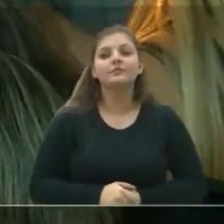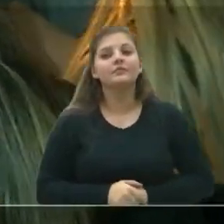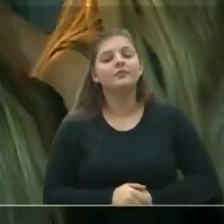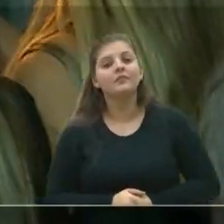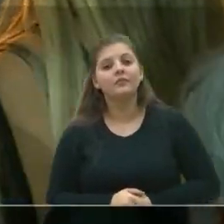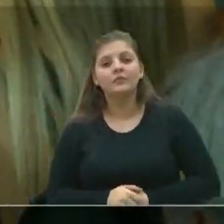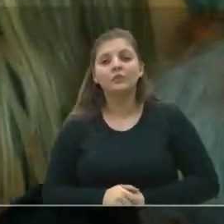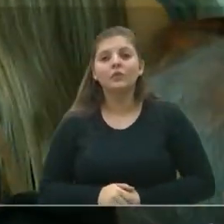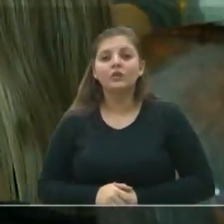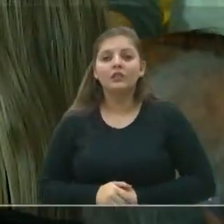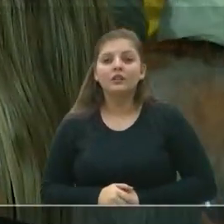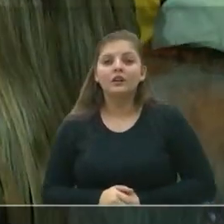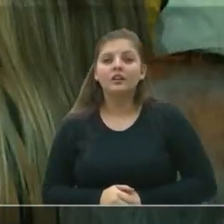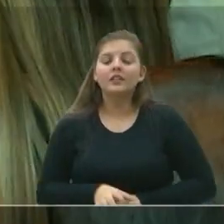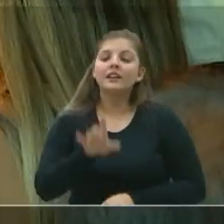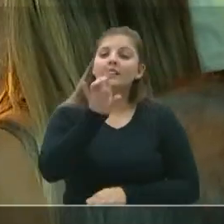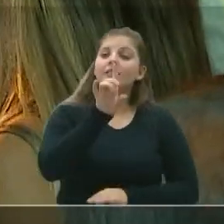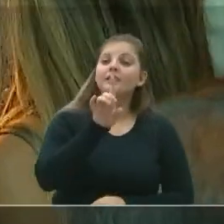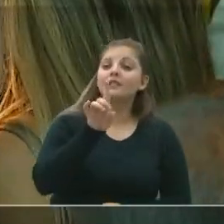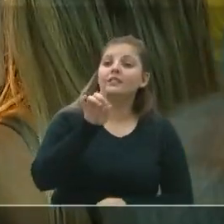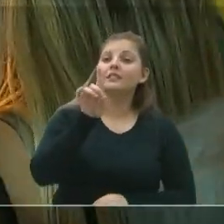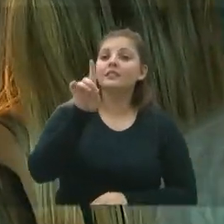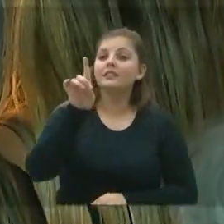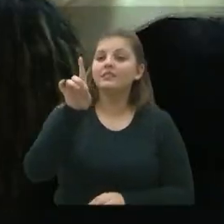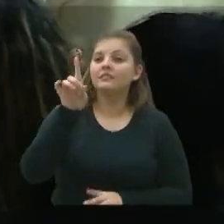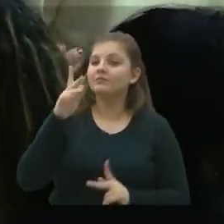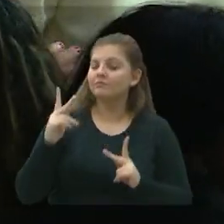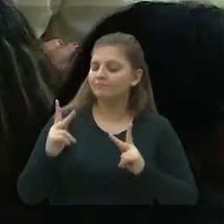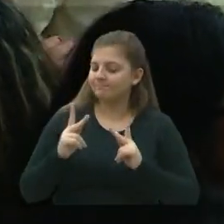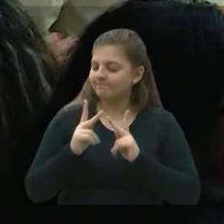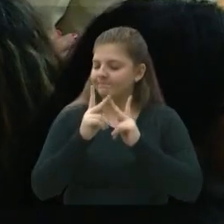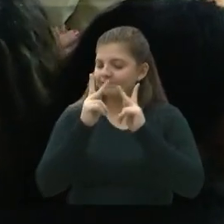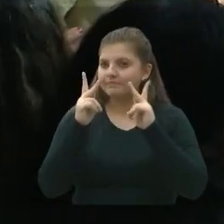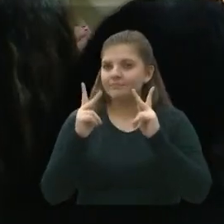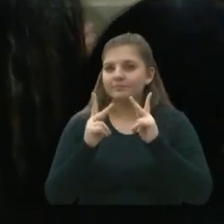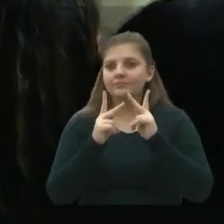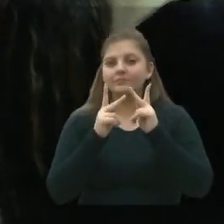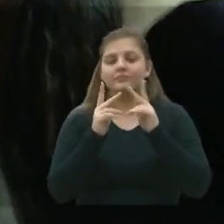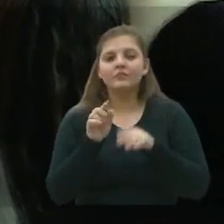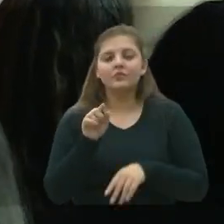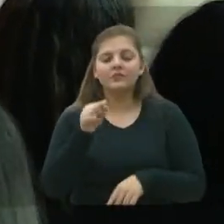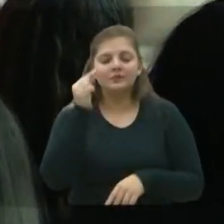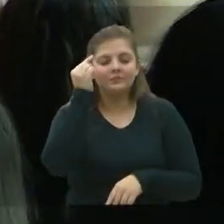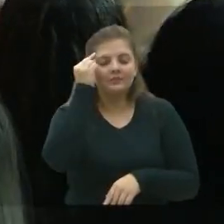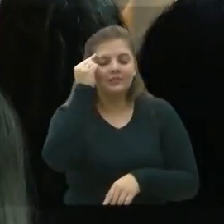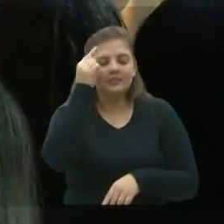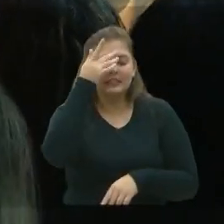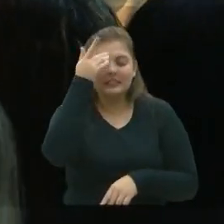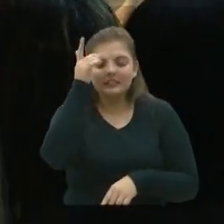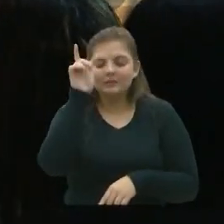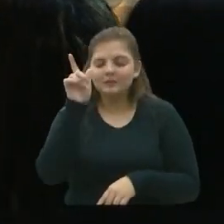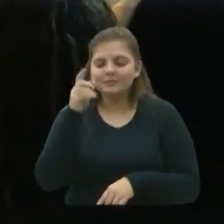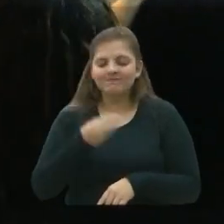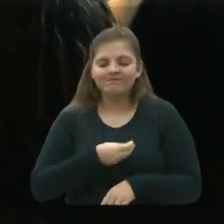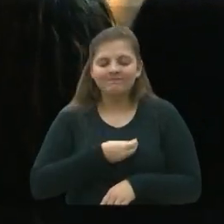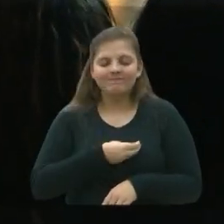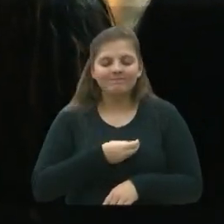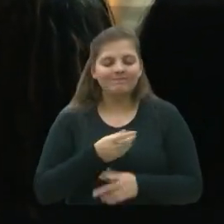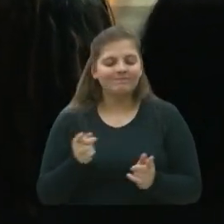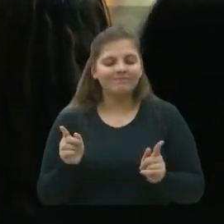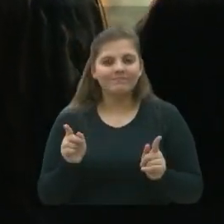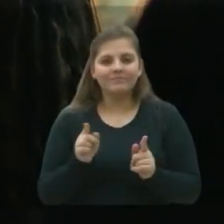Deus vai te fazer vencer. Você vai pensar naquela pessoa que não está aqui agora e que depende da tua oração,